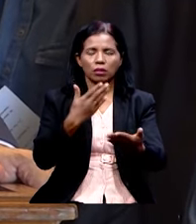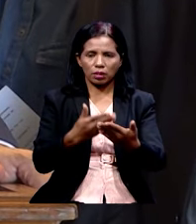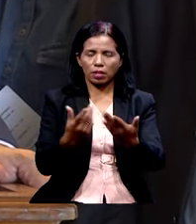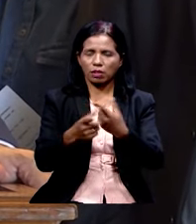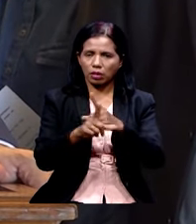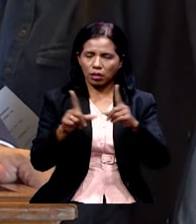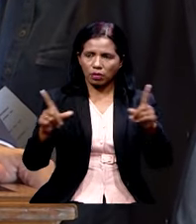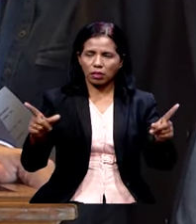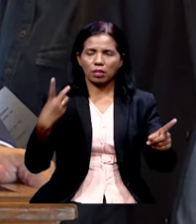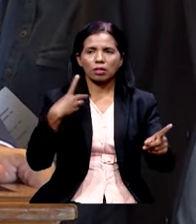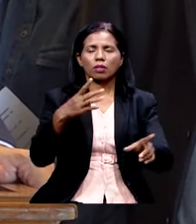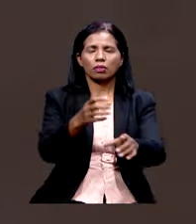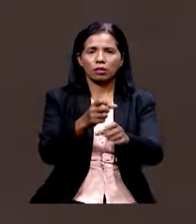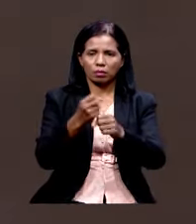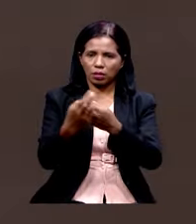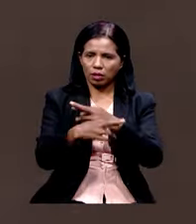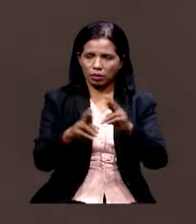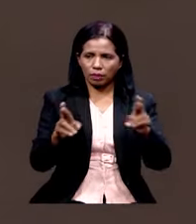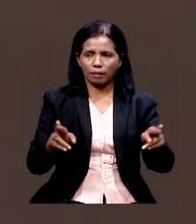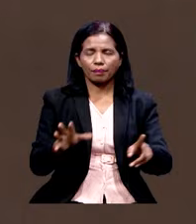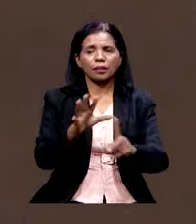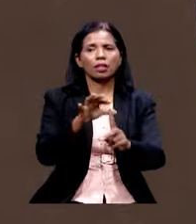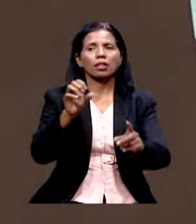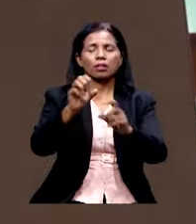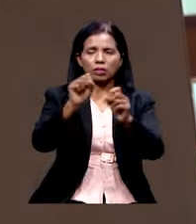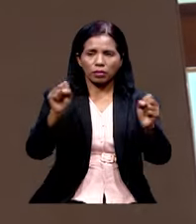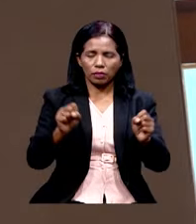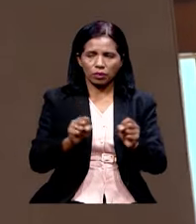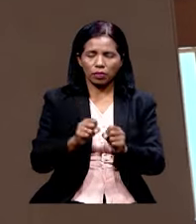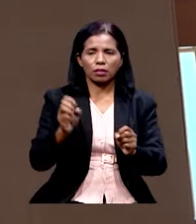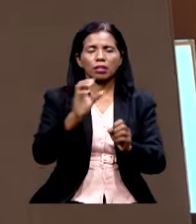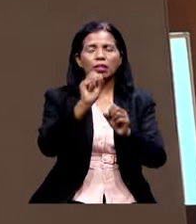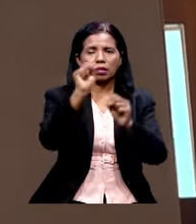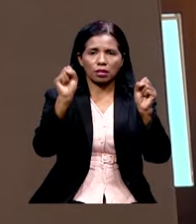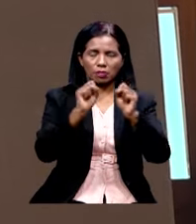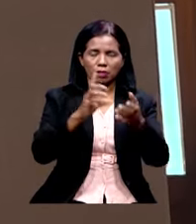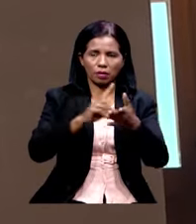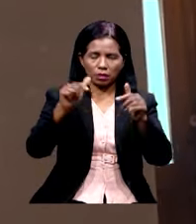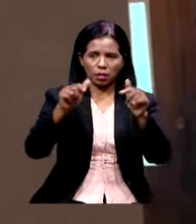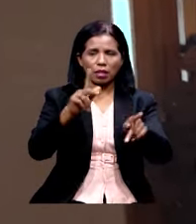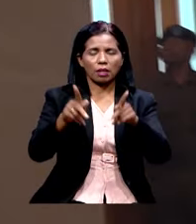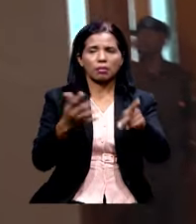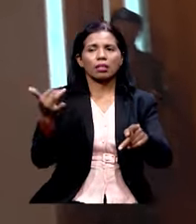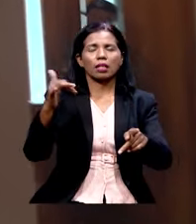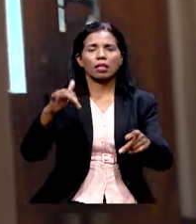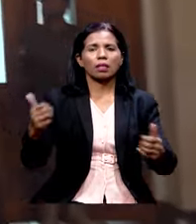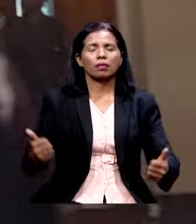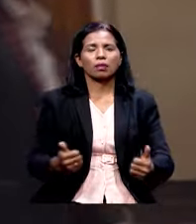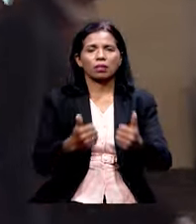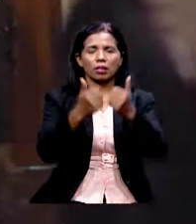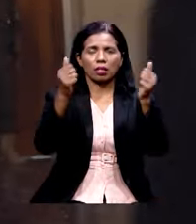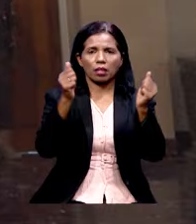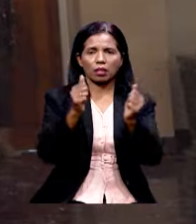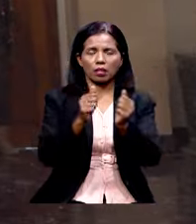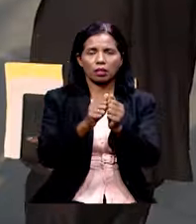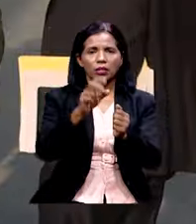ou então tu assumir o resultado. A eleição chefe suco se realiza em sábado semana no candidato Sira Nebe compete Hamuto